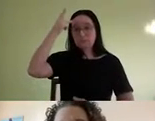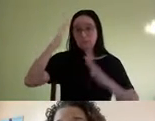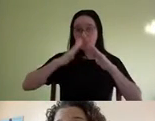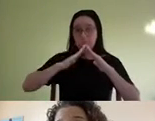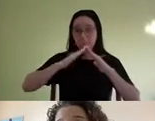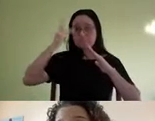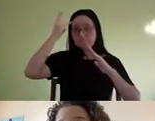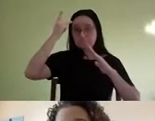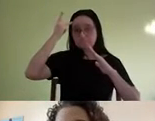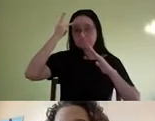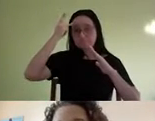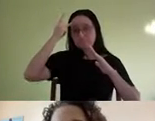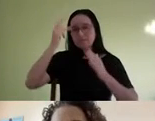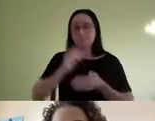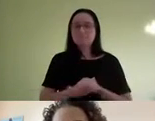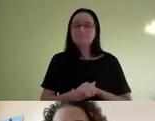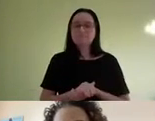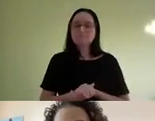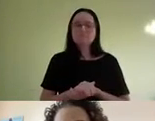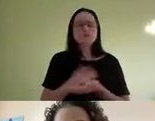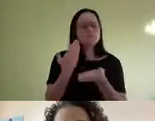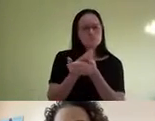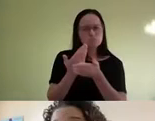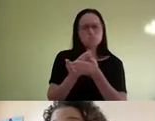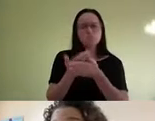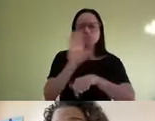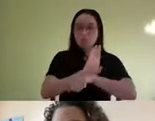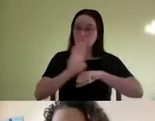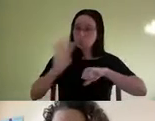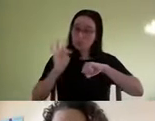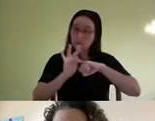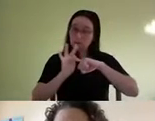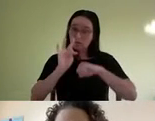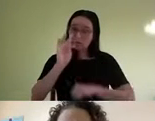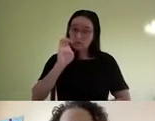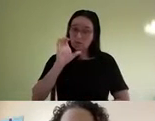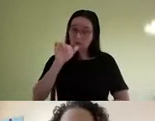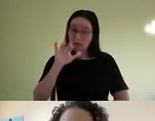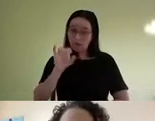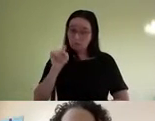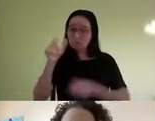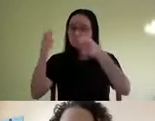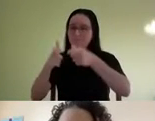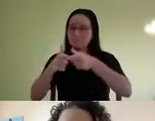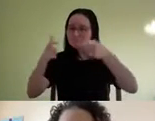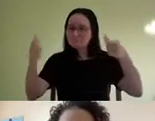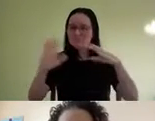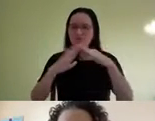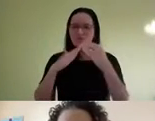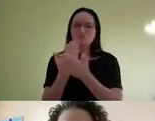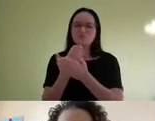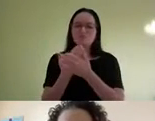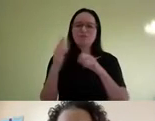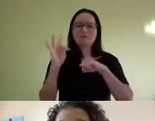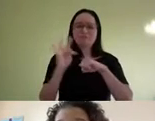é do Centro Paula Souza, onde tem aqui a maior parte das escolas técnicas. E eu lembro quando eu optei em